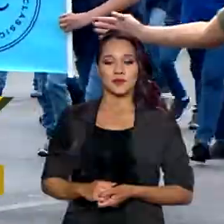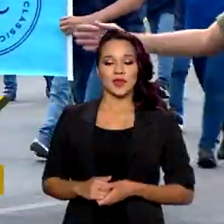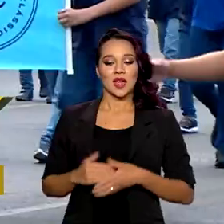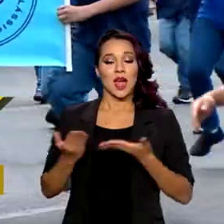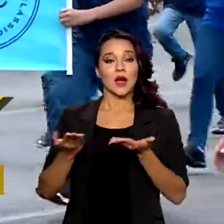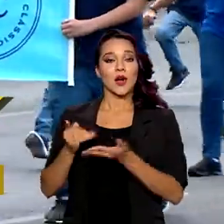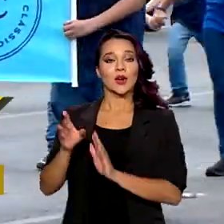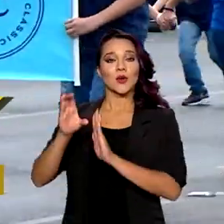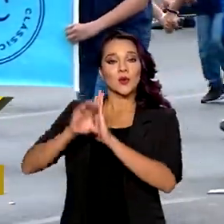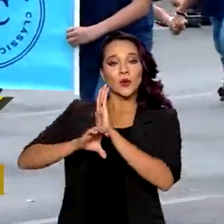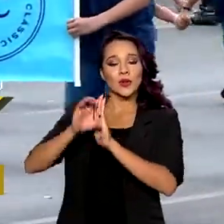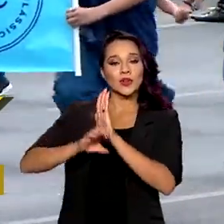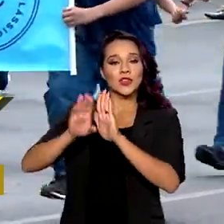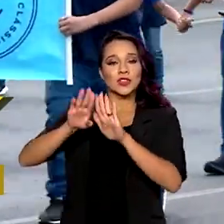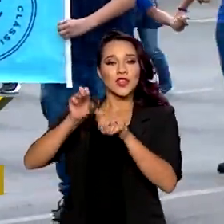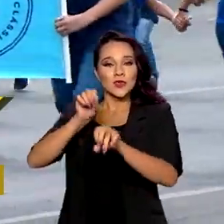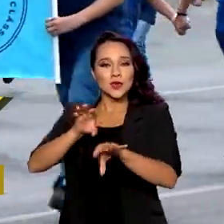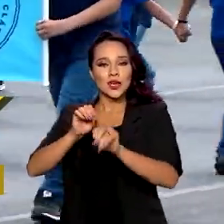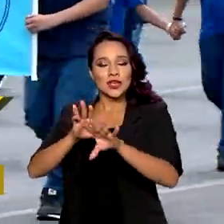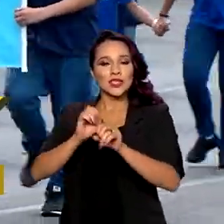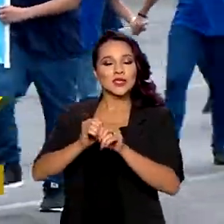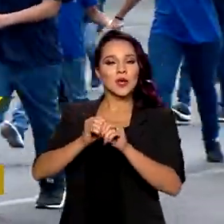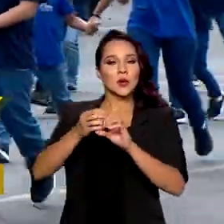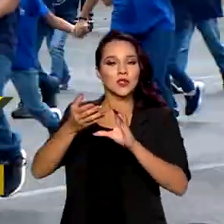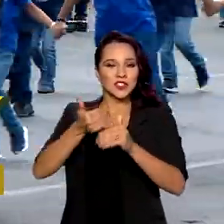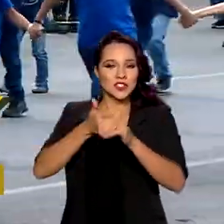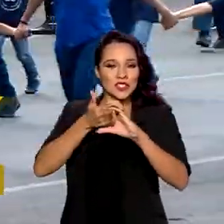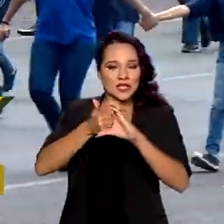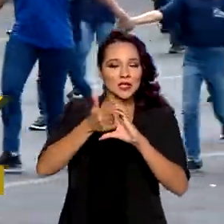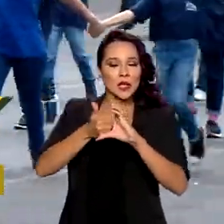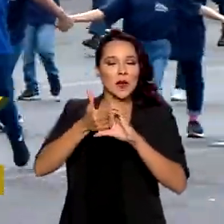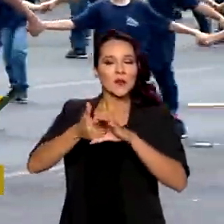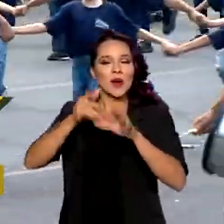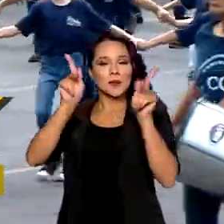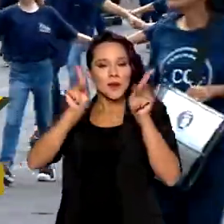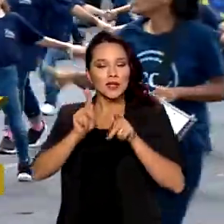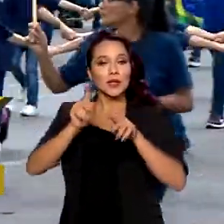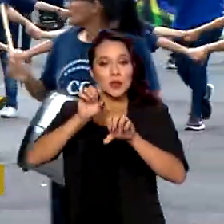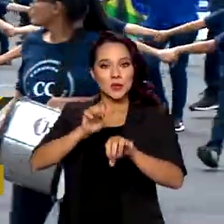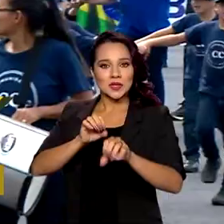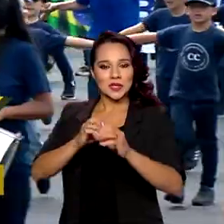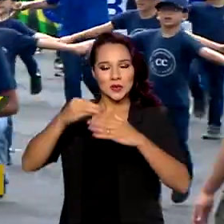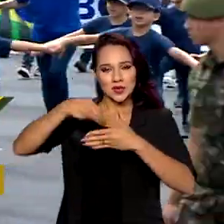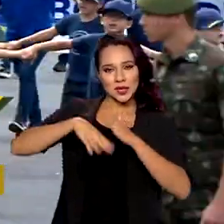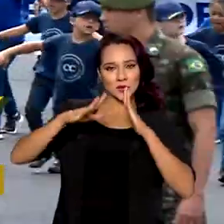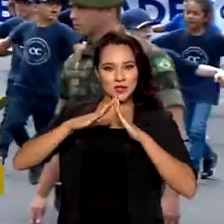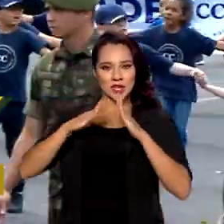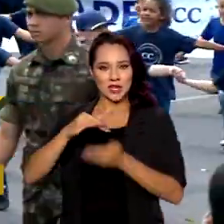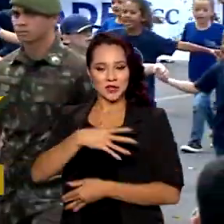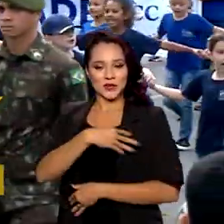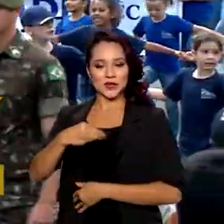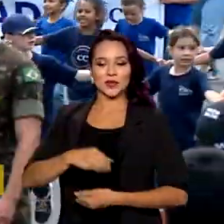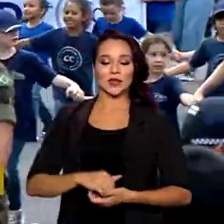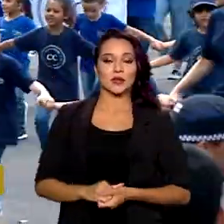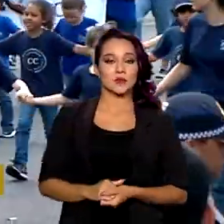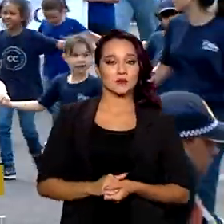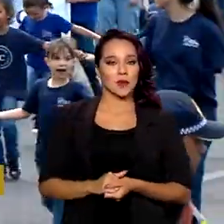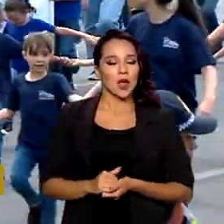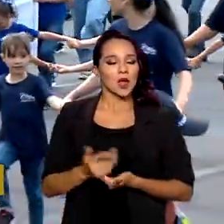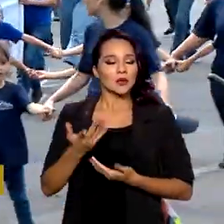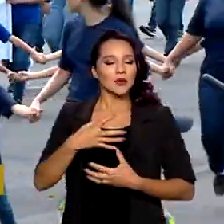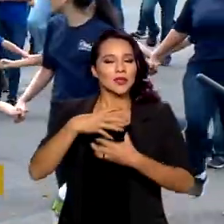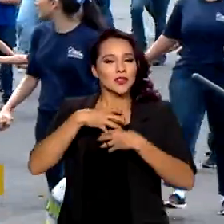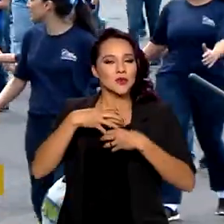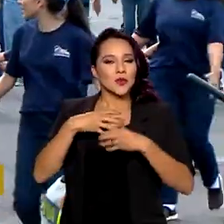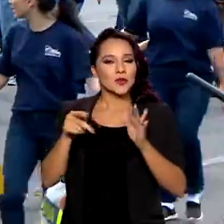Currículo de Educação Clássica Cristã, para capacitação de pais no ensino domiciliar de seus filhos. No cultivo do